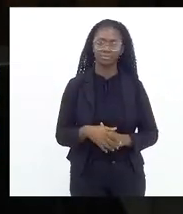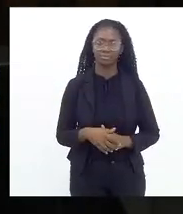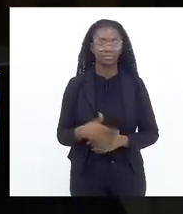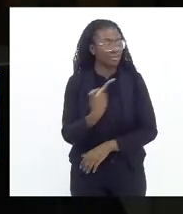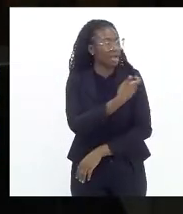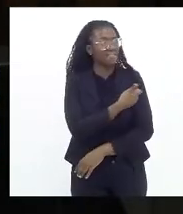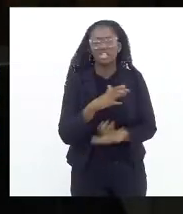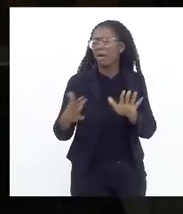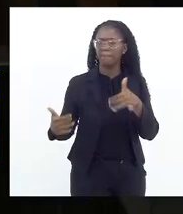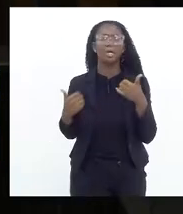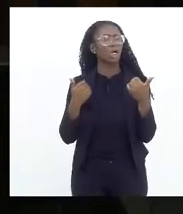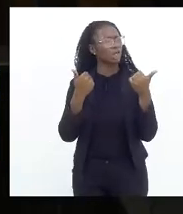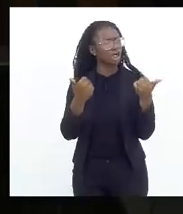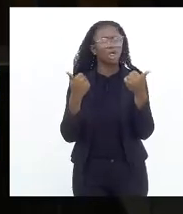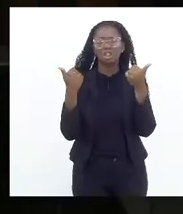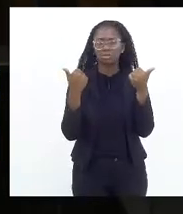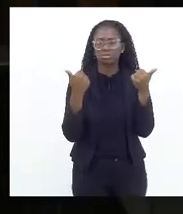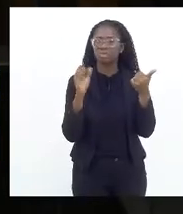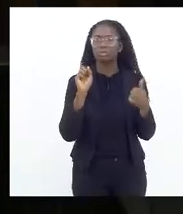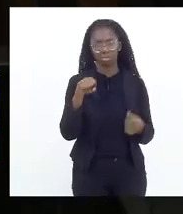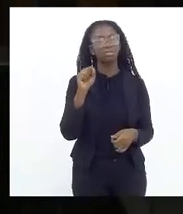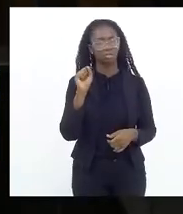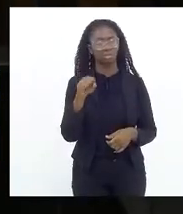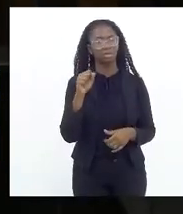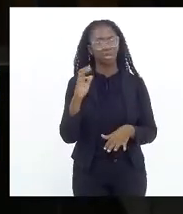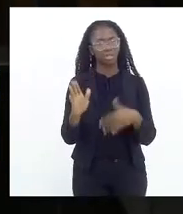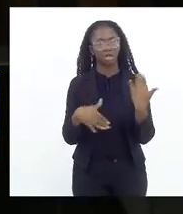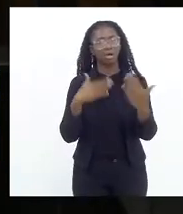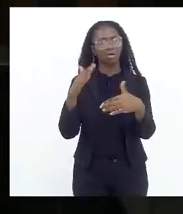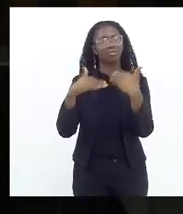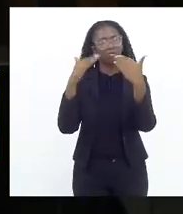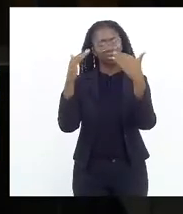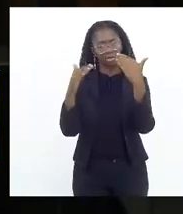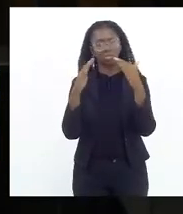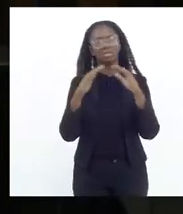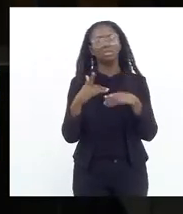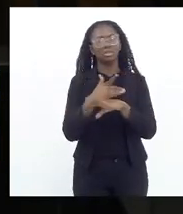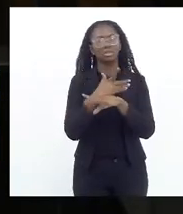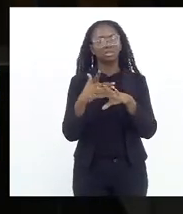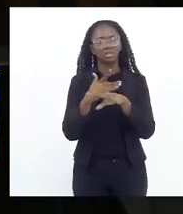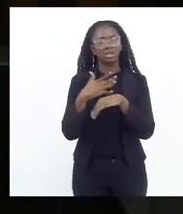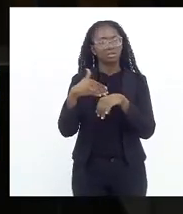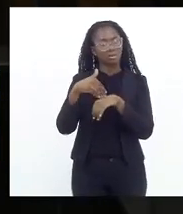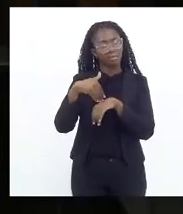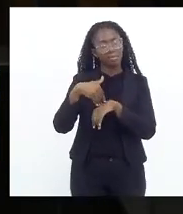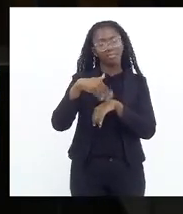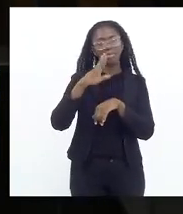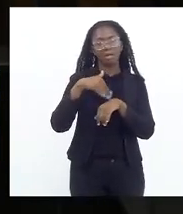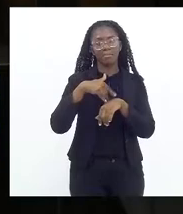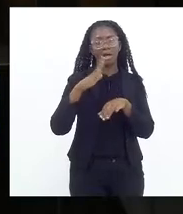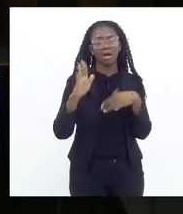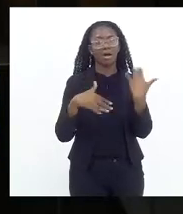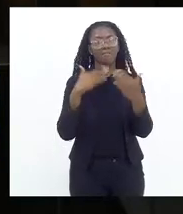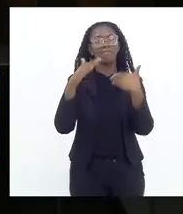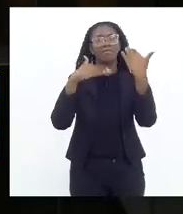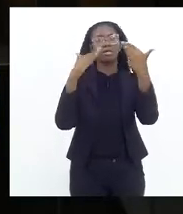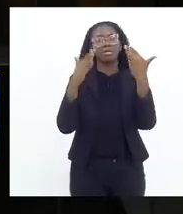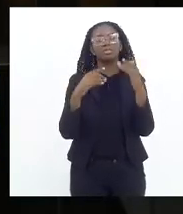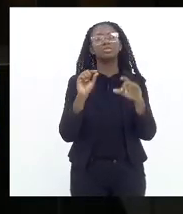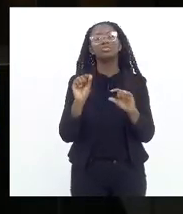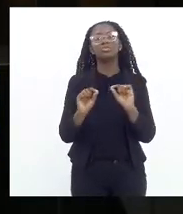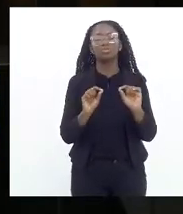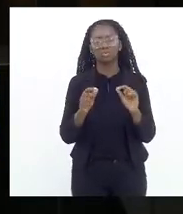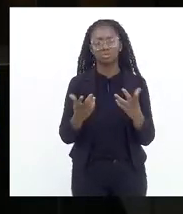está avançando. Olha, a vacinação está avançando. As cidades que mais estão avançadas estão